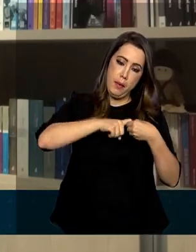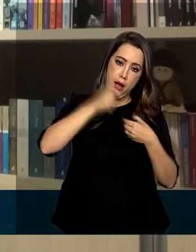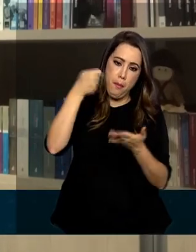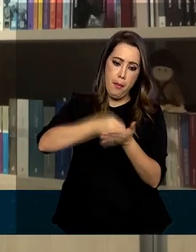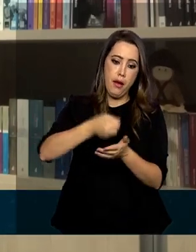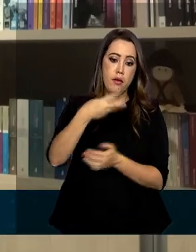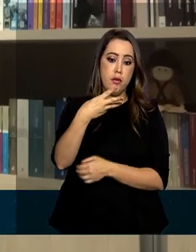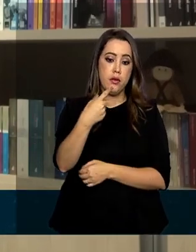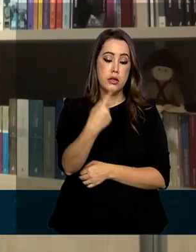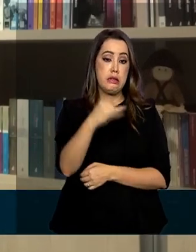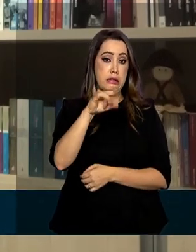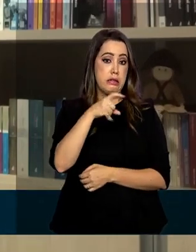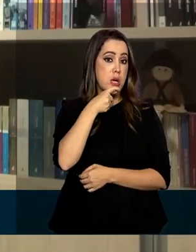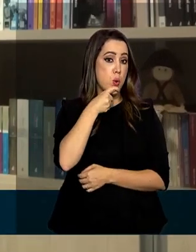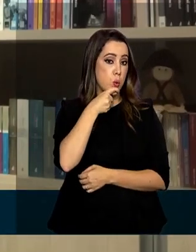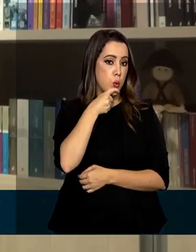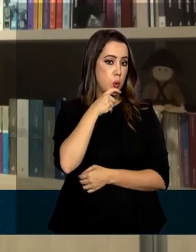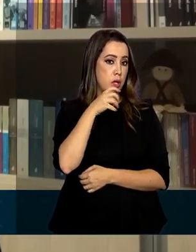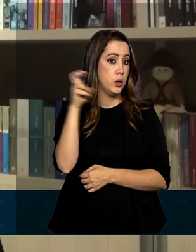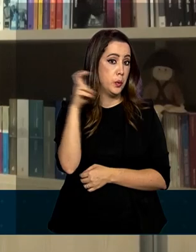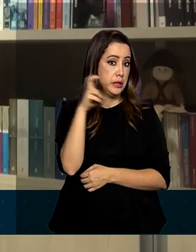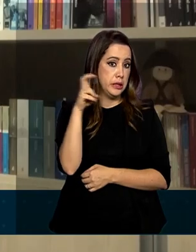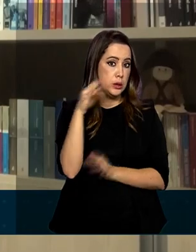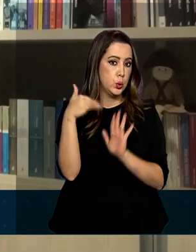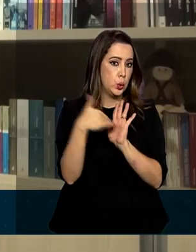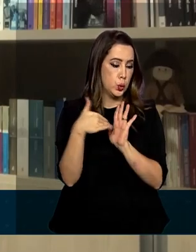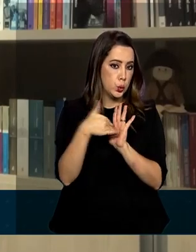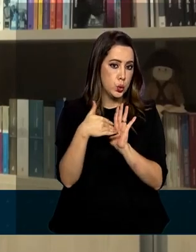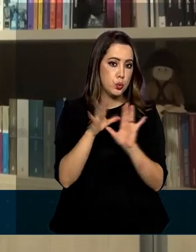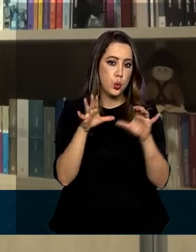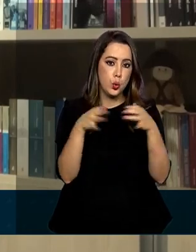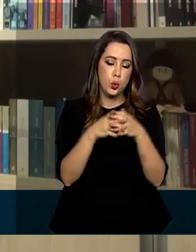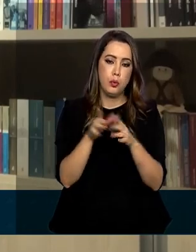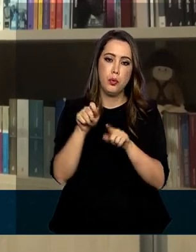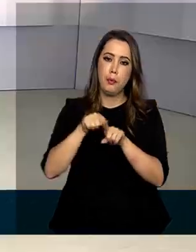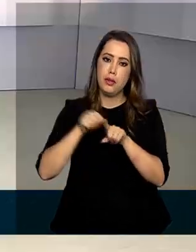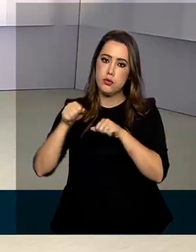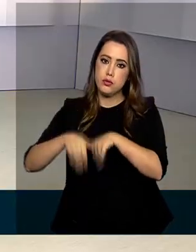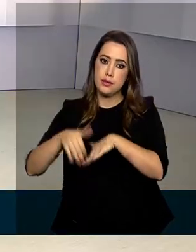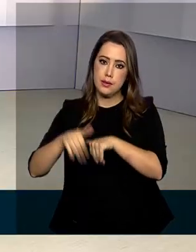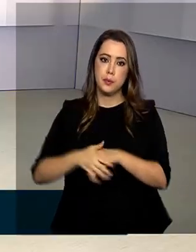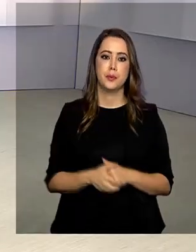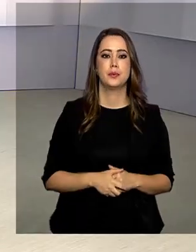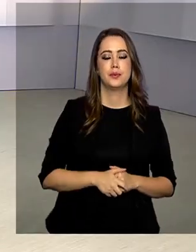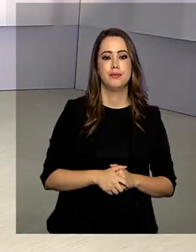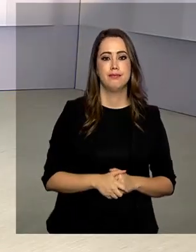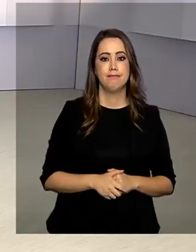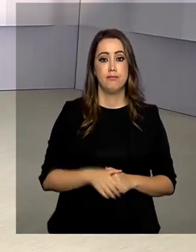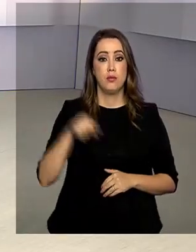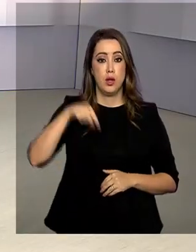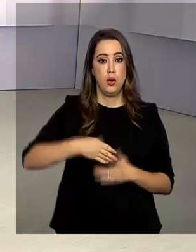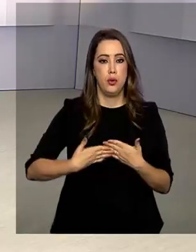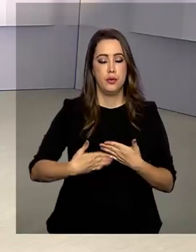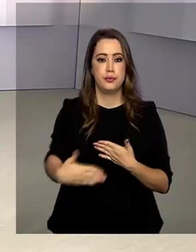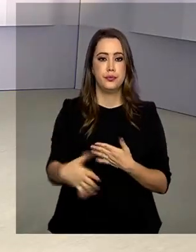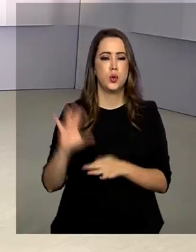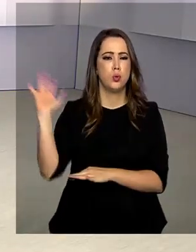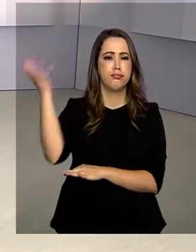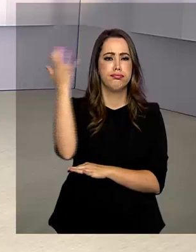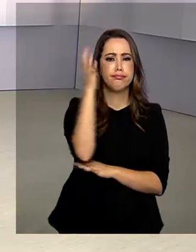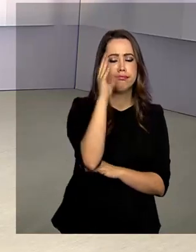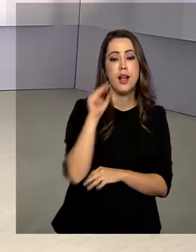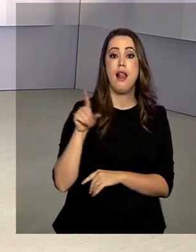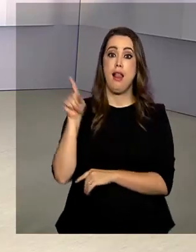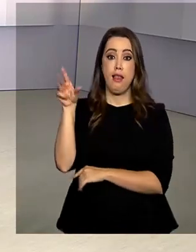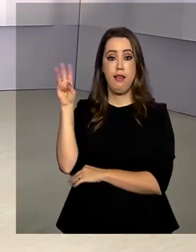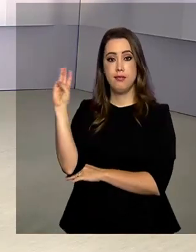no dia 31 de julho. O quinto e último lote sai em setembro. E a partir de hoje, o Parque Nacional